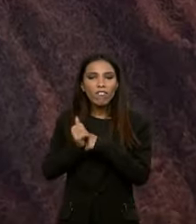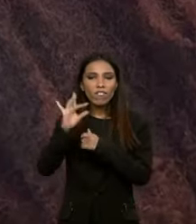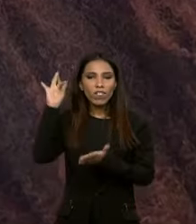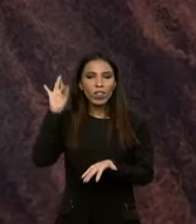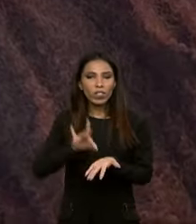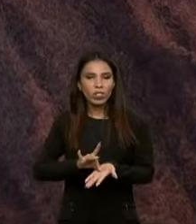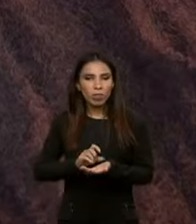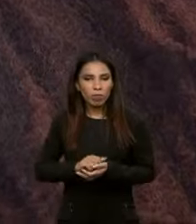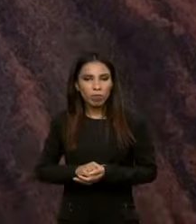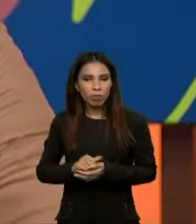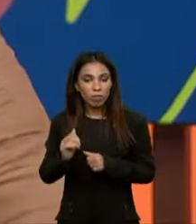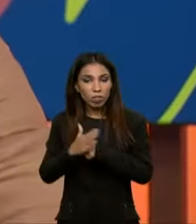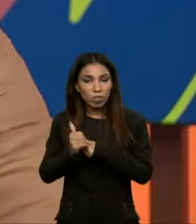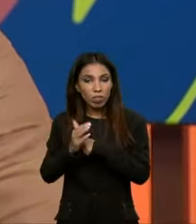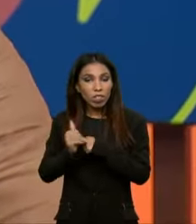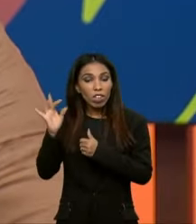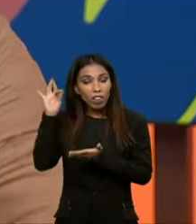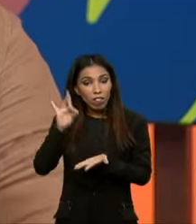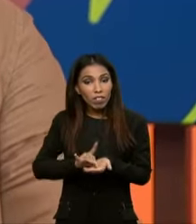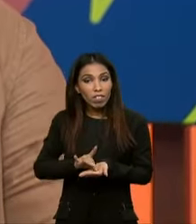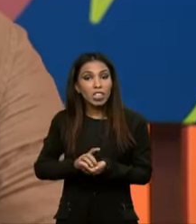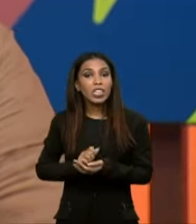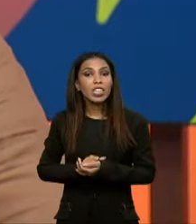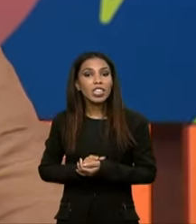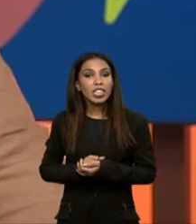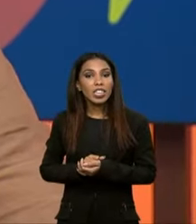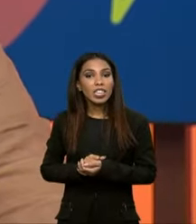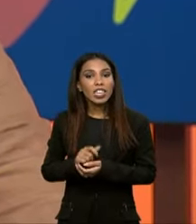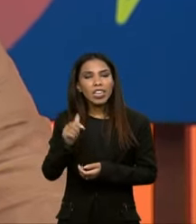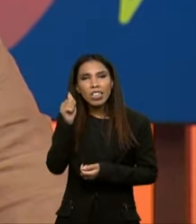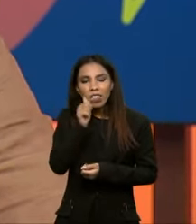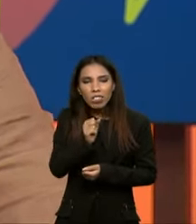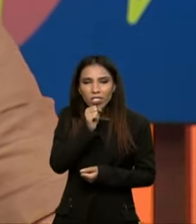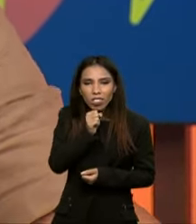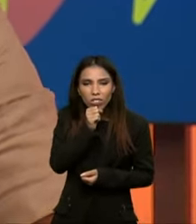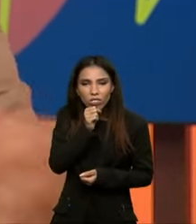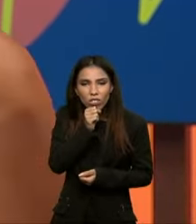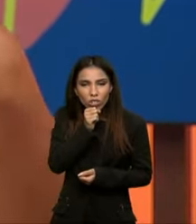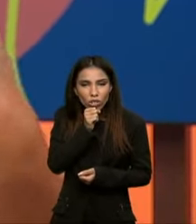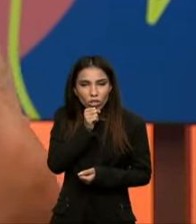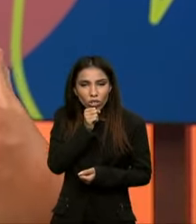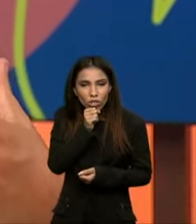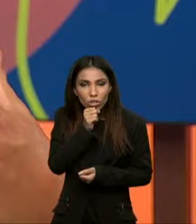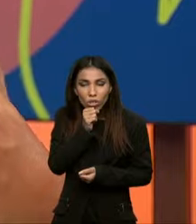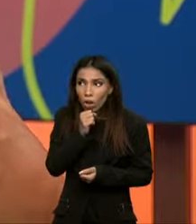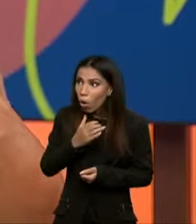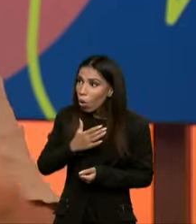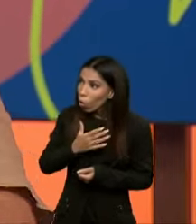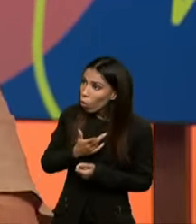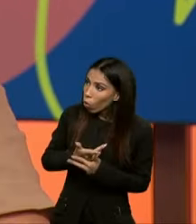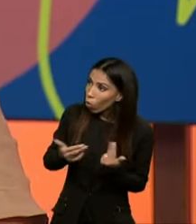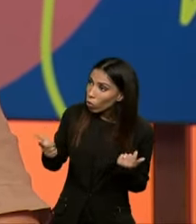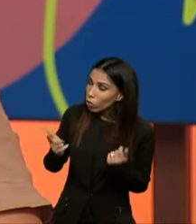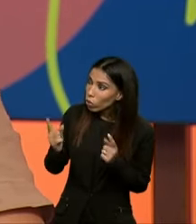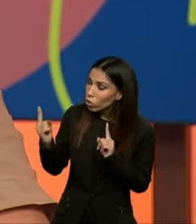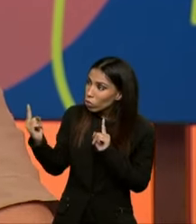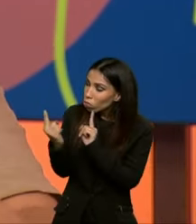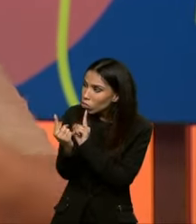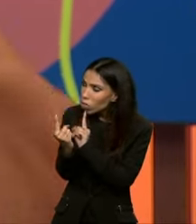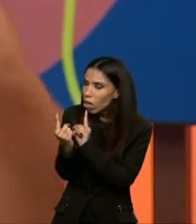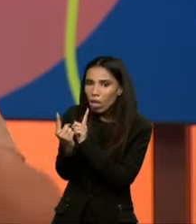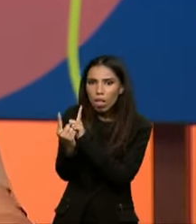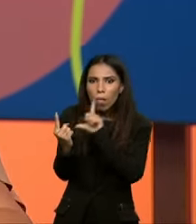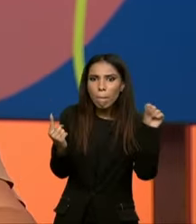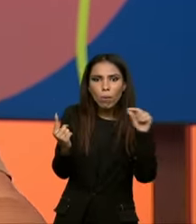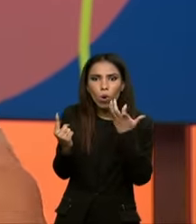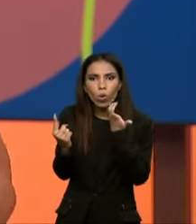É isso. E o afeto real, você talvez, essa senhorinha, né? Que foi, até não lembrei o nome, mas... Eu tive uma coisa ali que eu não queria ter ido embora dali. Então, não